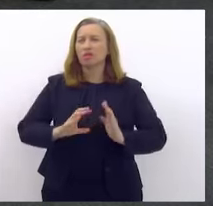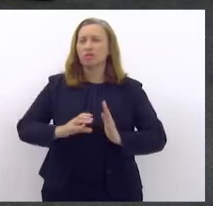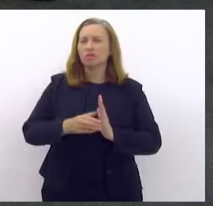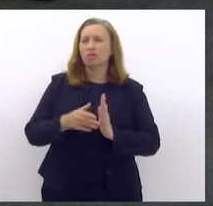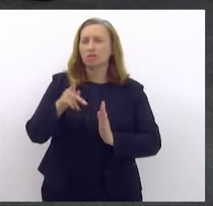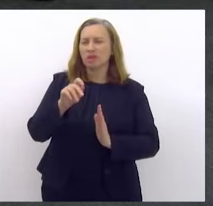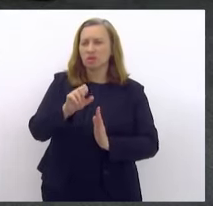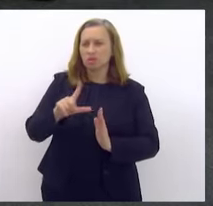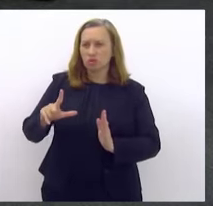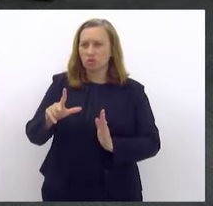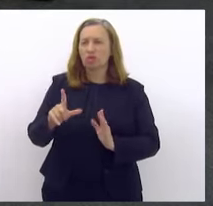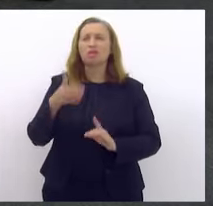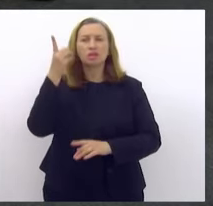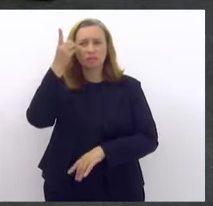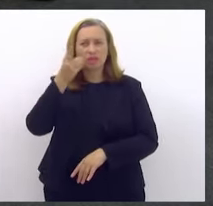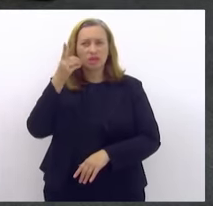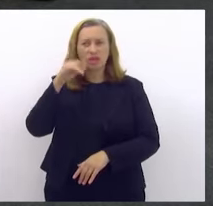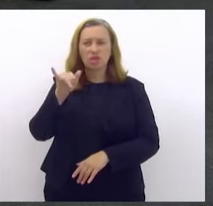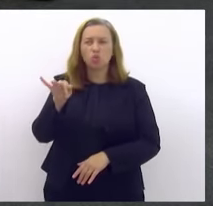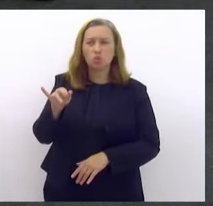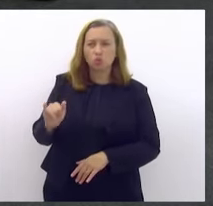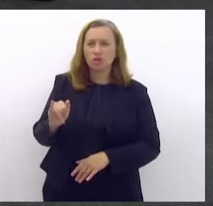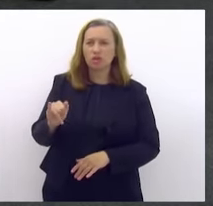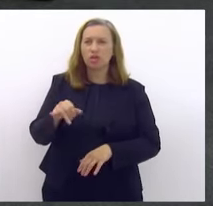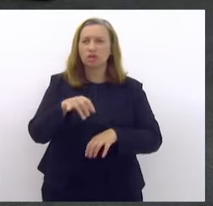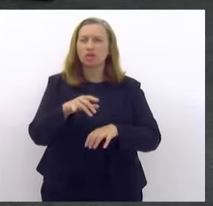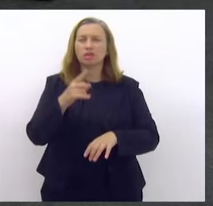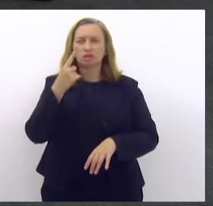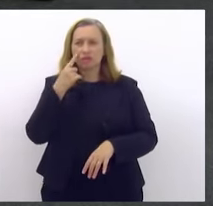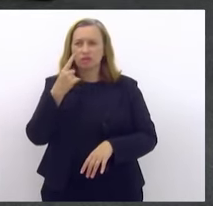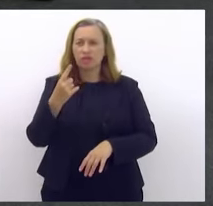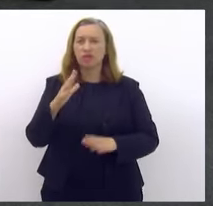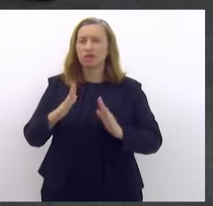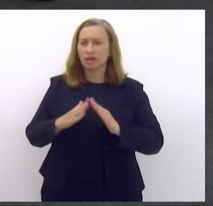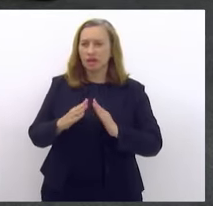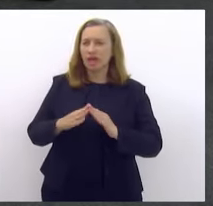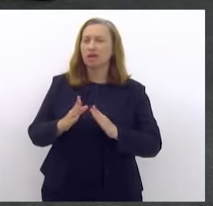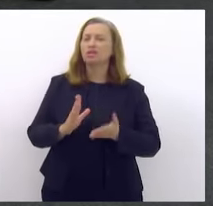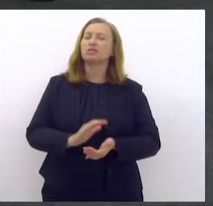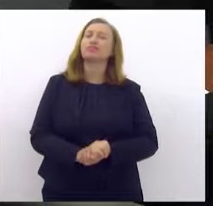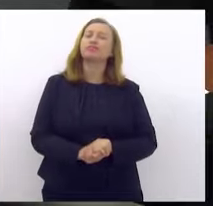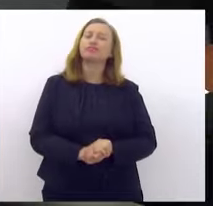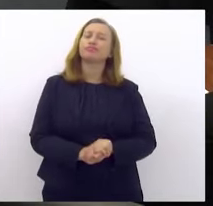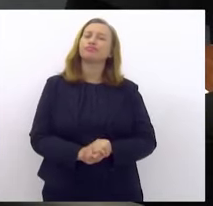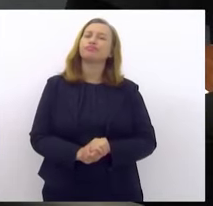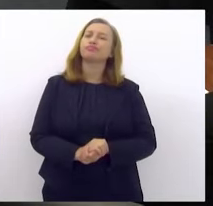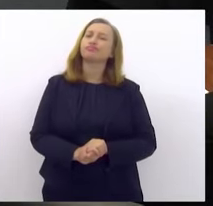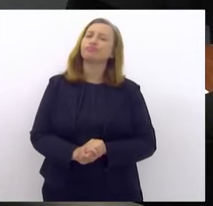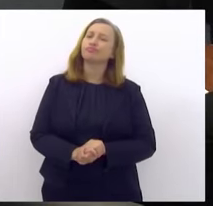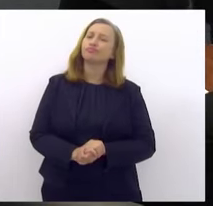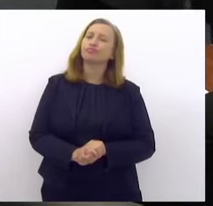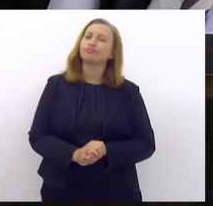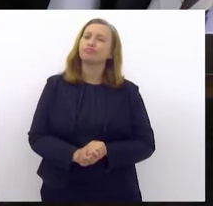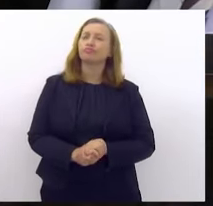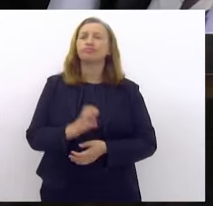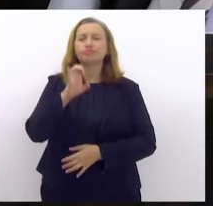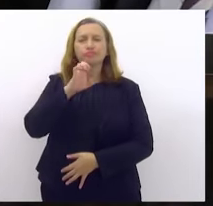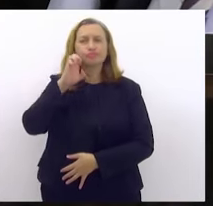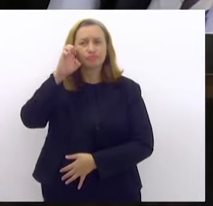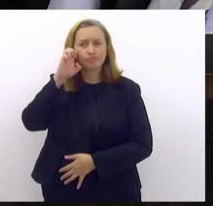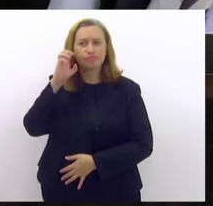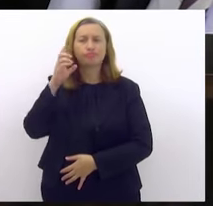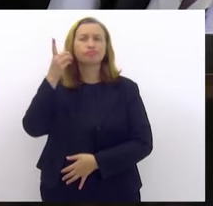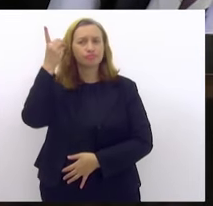O deputado Yuri está acompanhando remotamente também. Bancada do PSOL, votou favorável. Tá. Érica